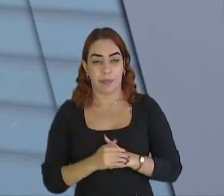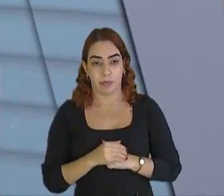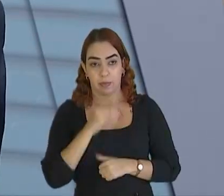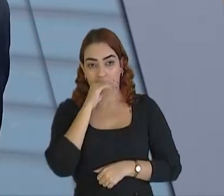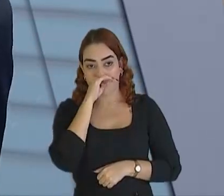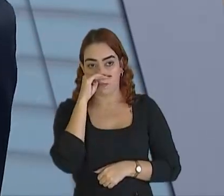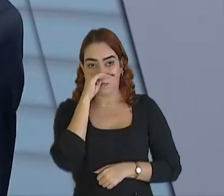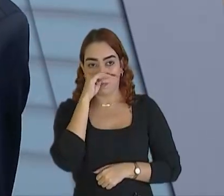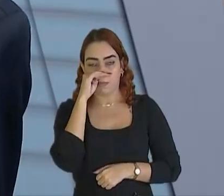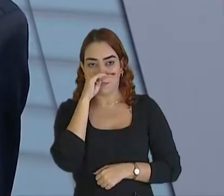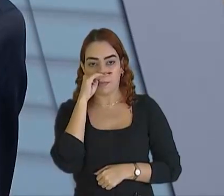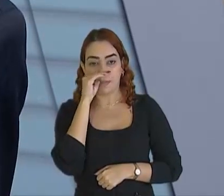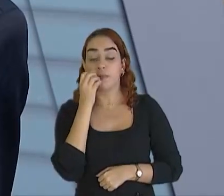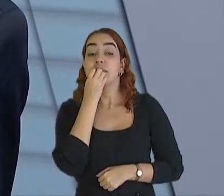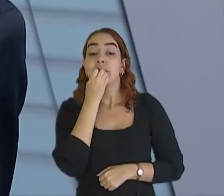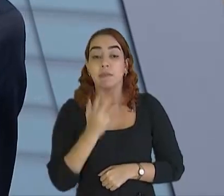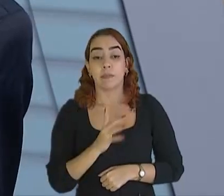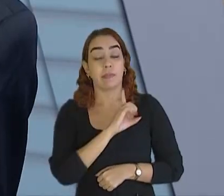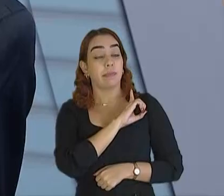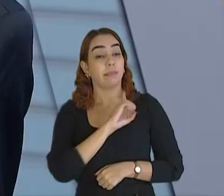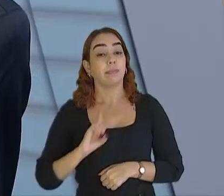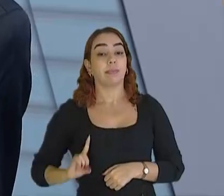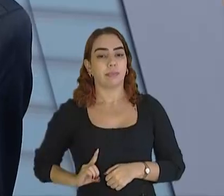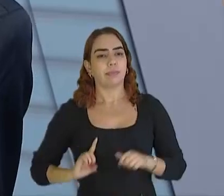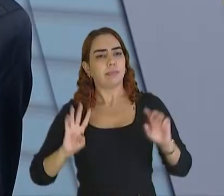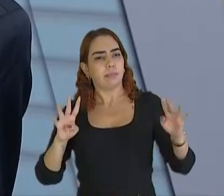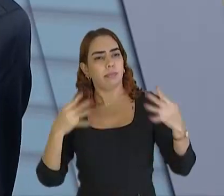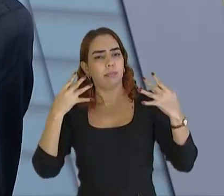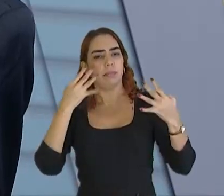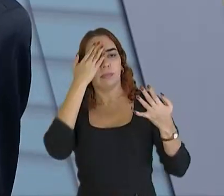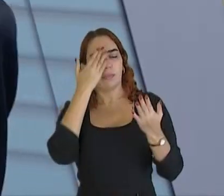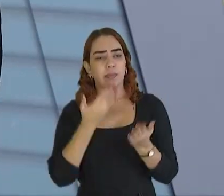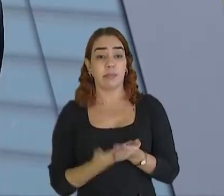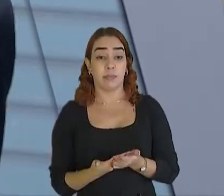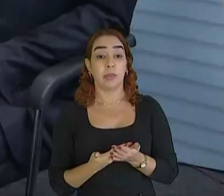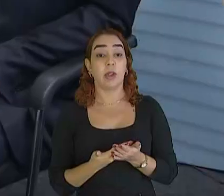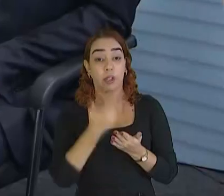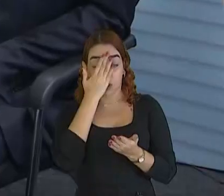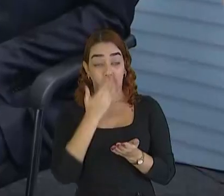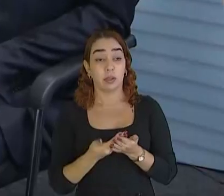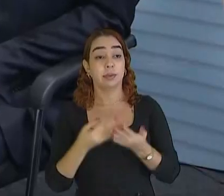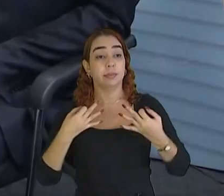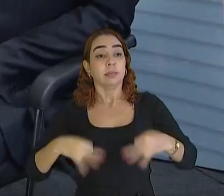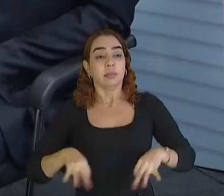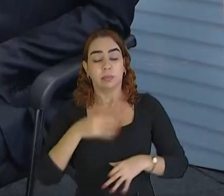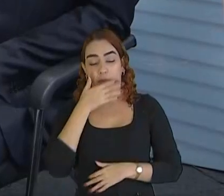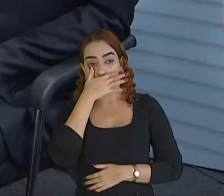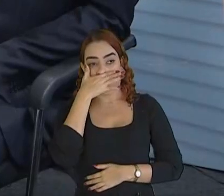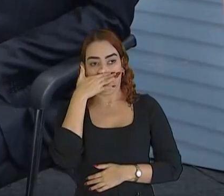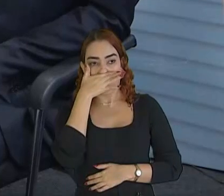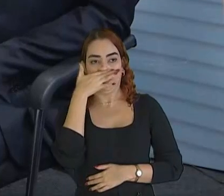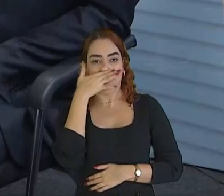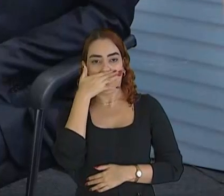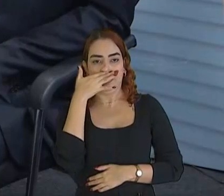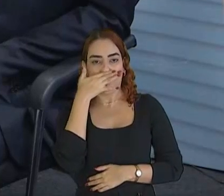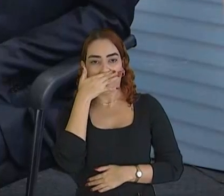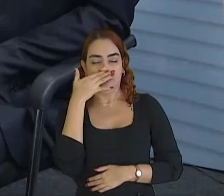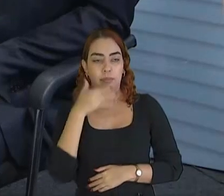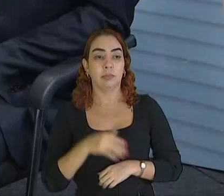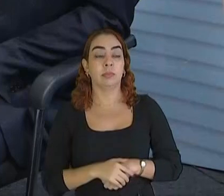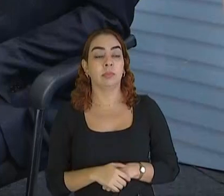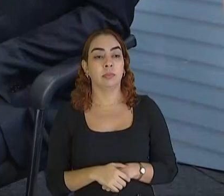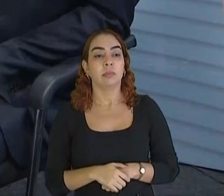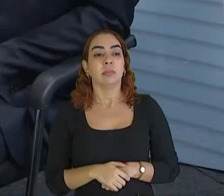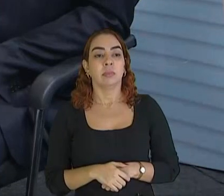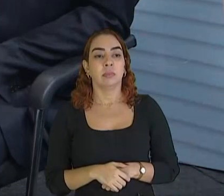quando um deputado desperta no eleitor a certeza do que ele vai fazer. Bom, primeiro eu quero agradecer, né? De fato, eu fui